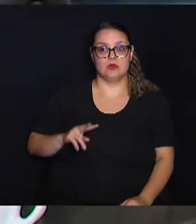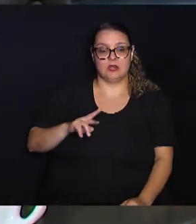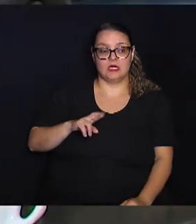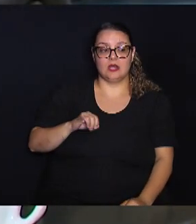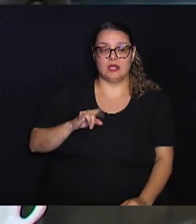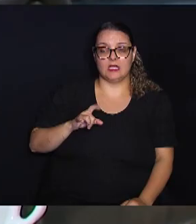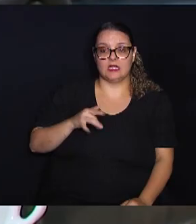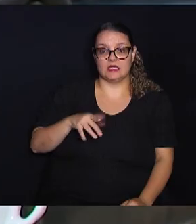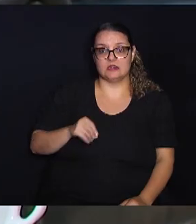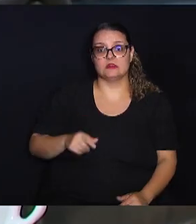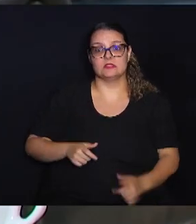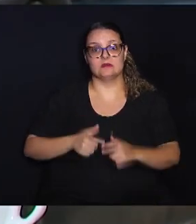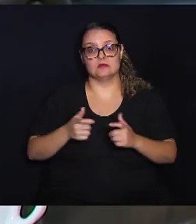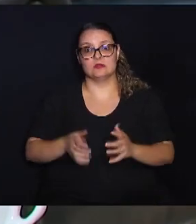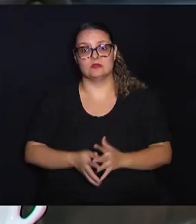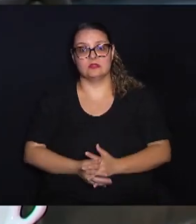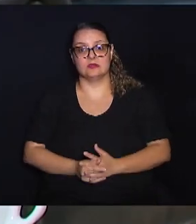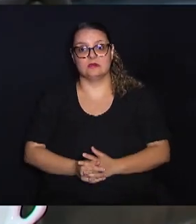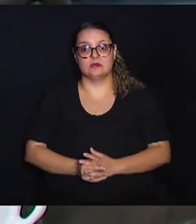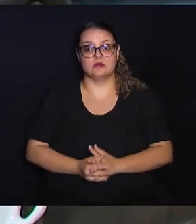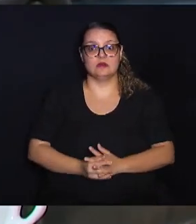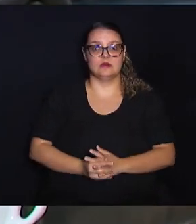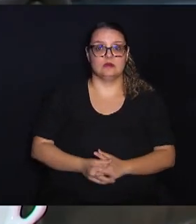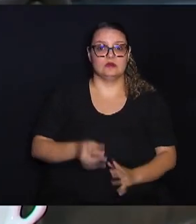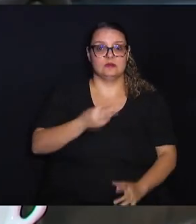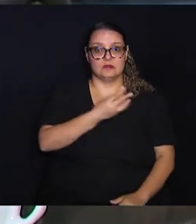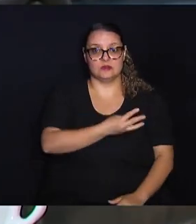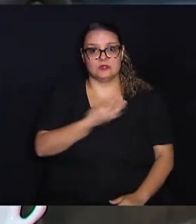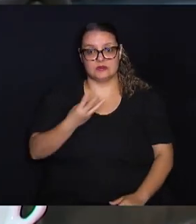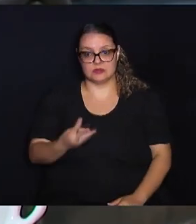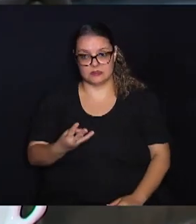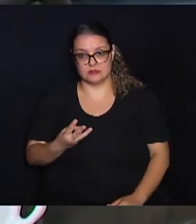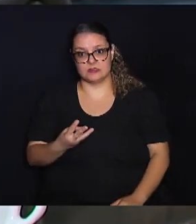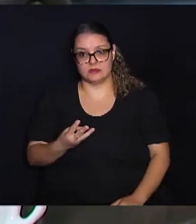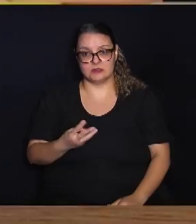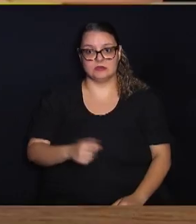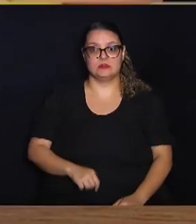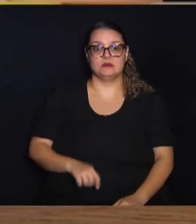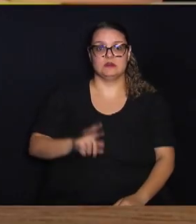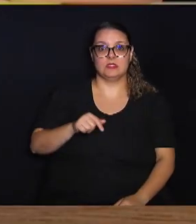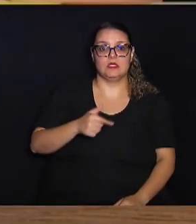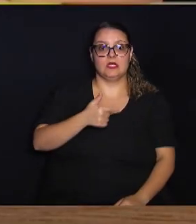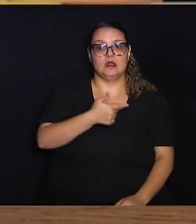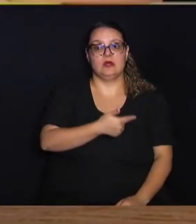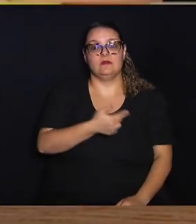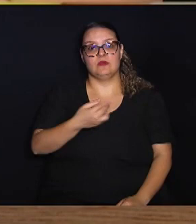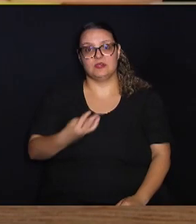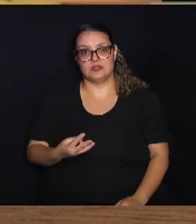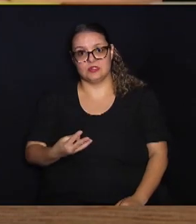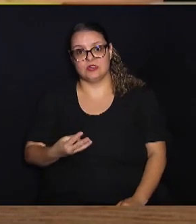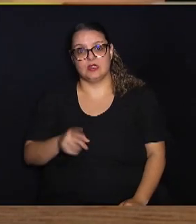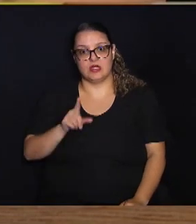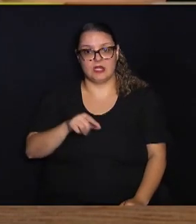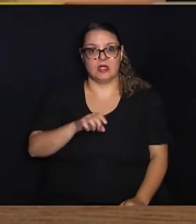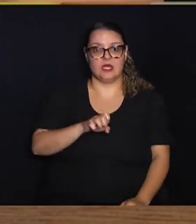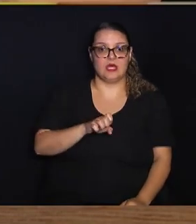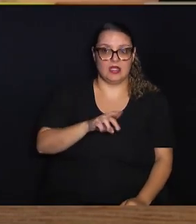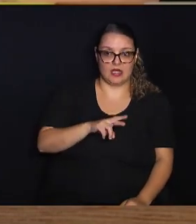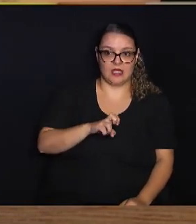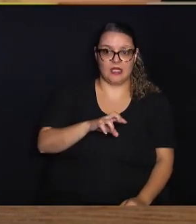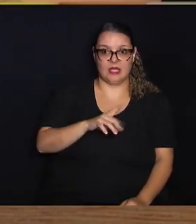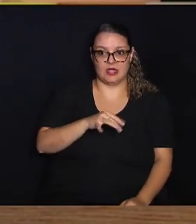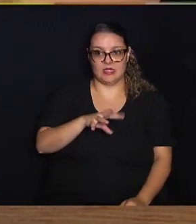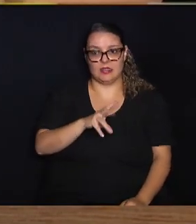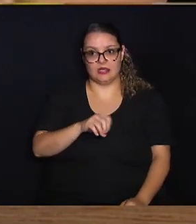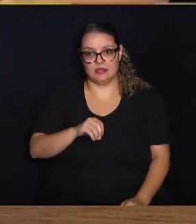dos 33 vereadores, 23 são vereadores reeleitos, né, considerando que alguns não saíram. Dois